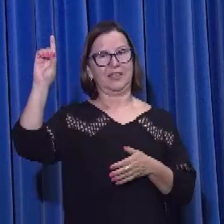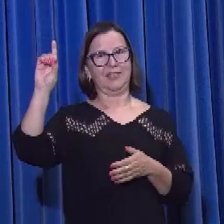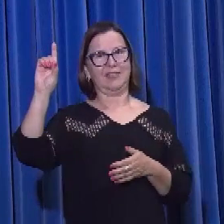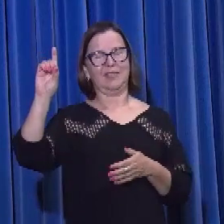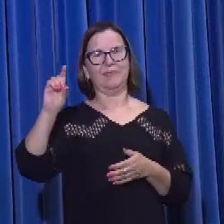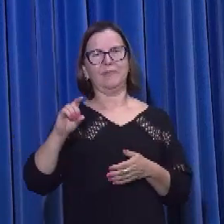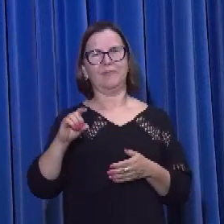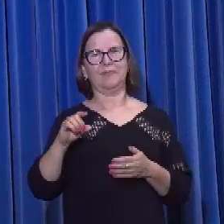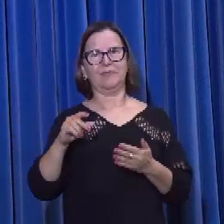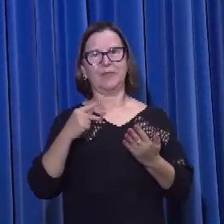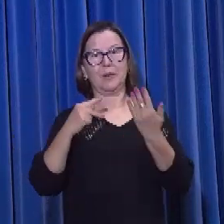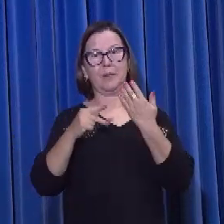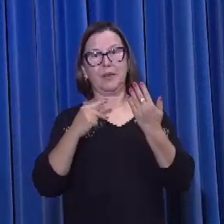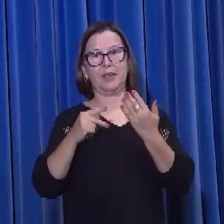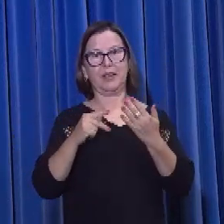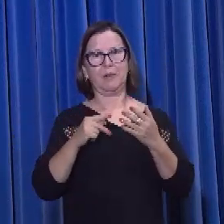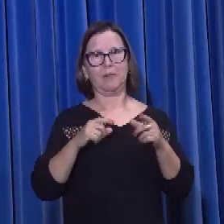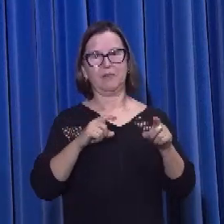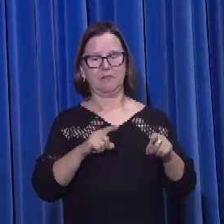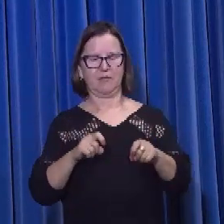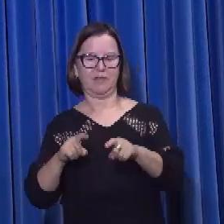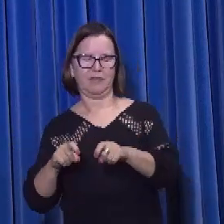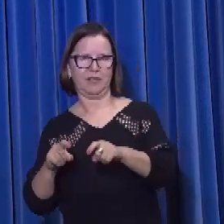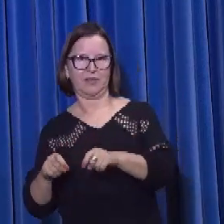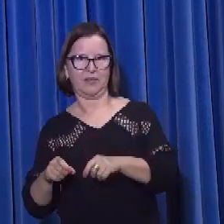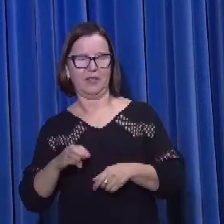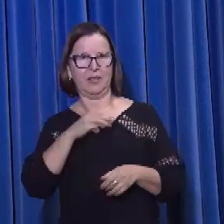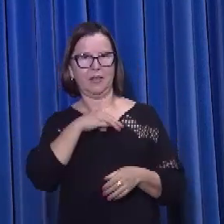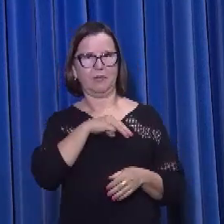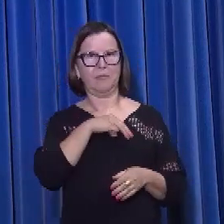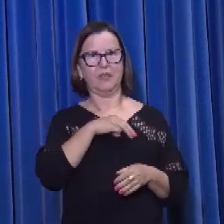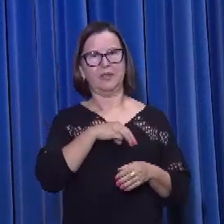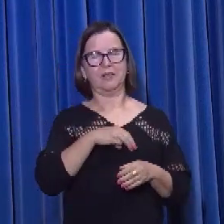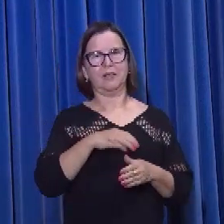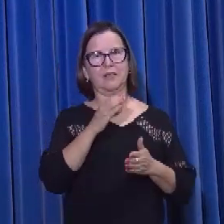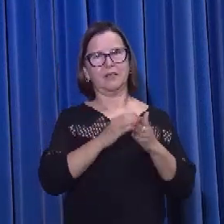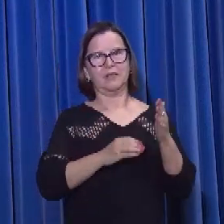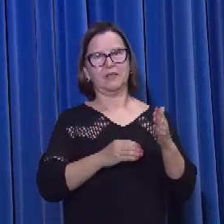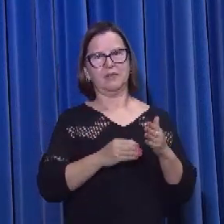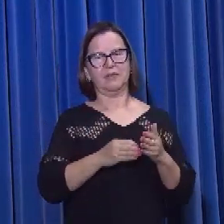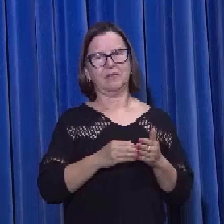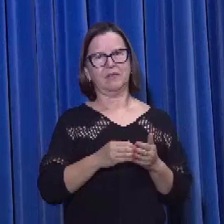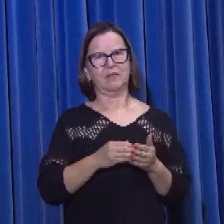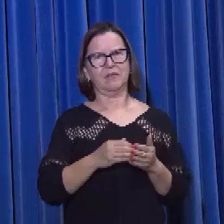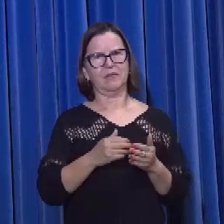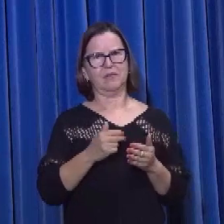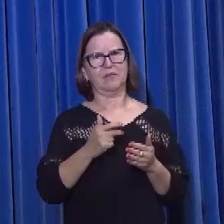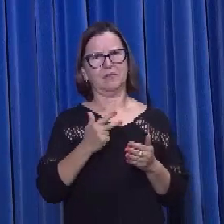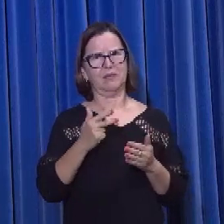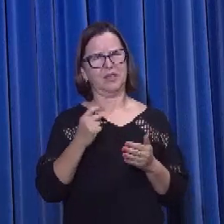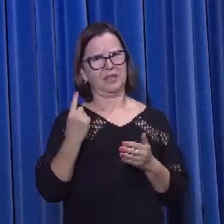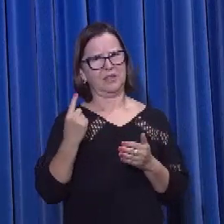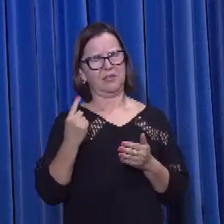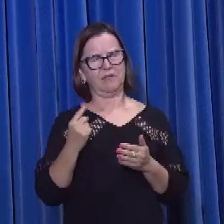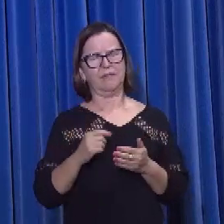lavradores, lá em Mateus 21, de 31 a 43, registra